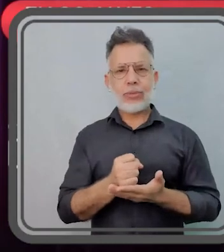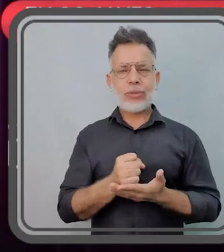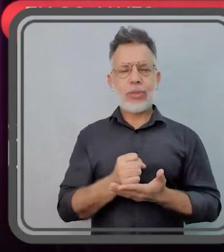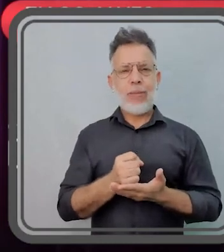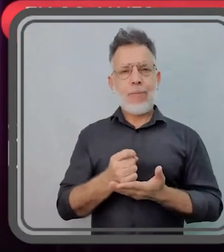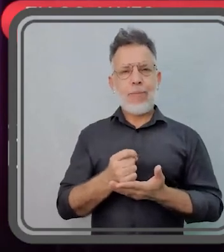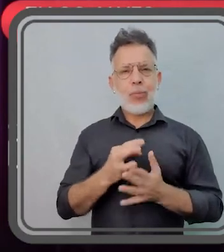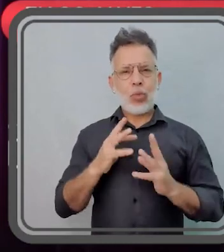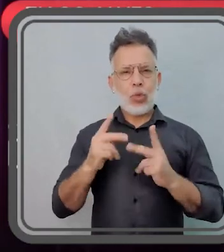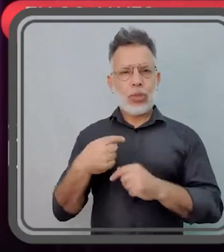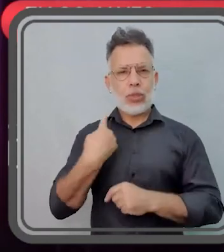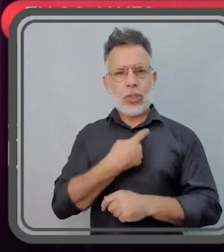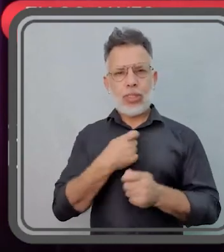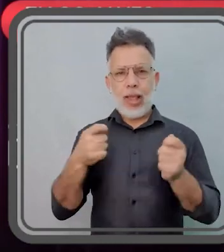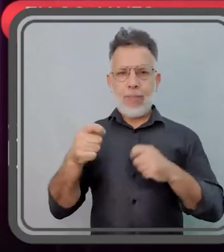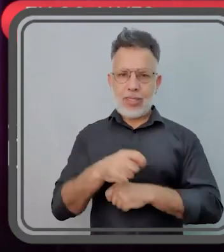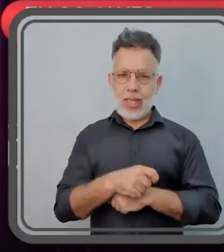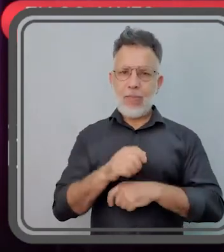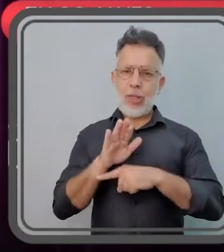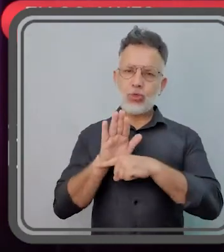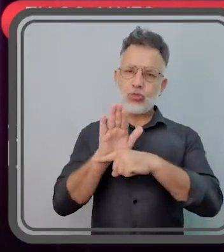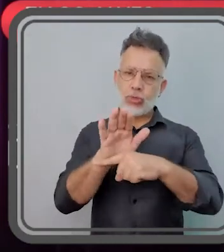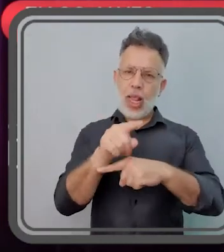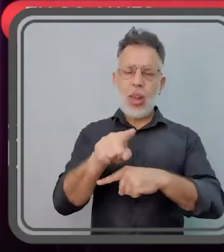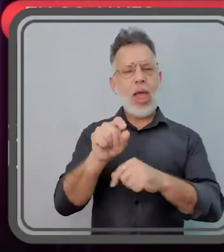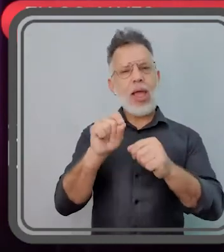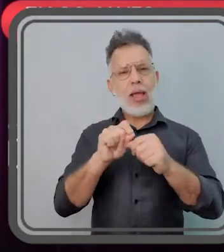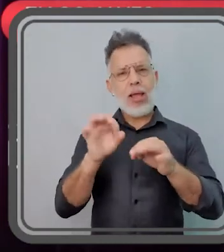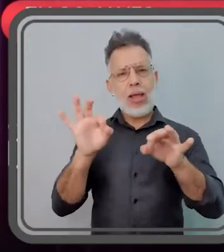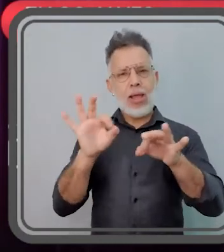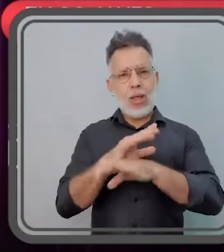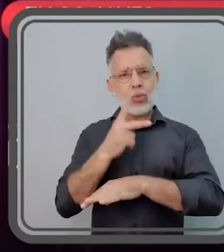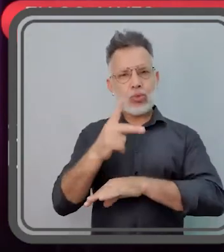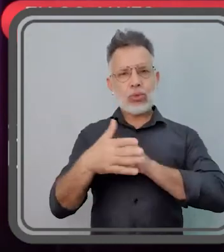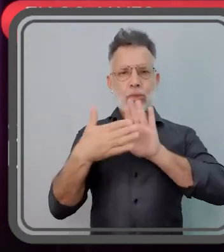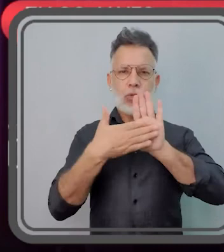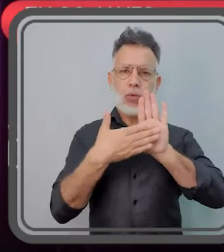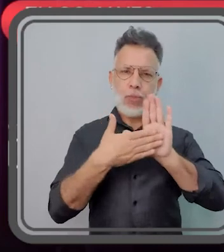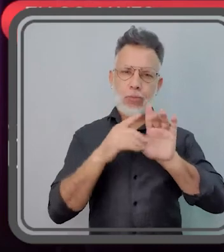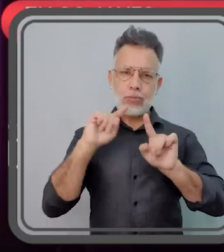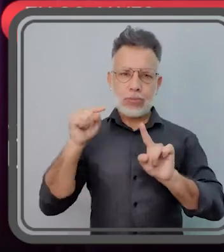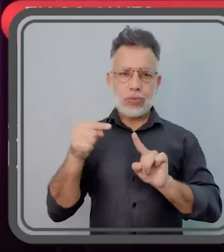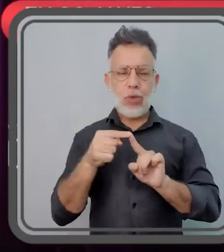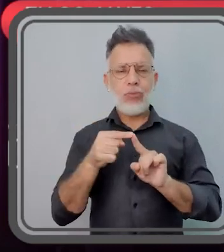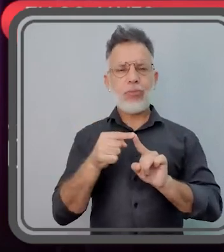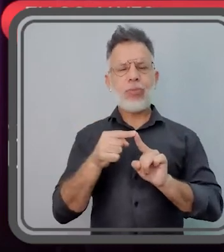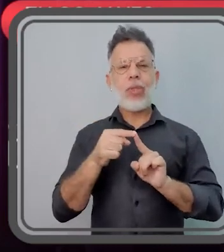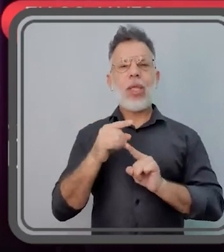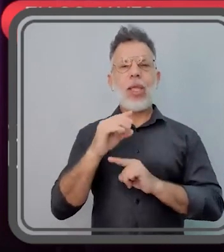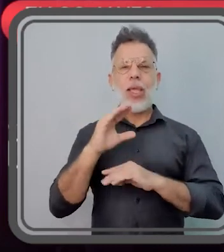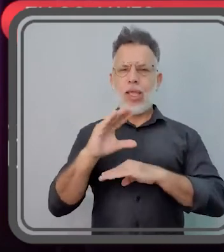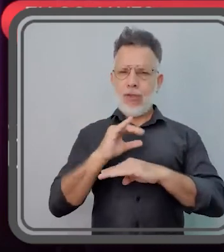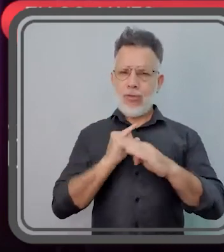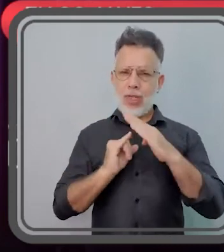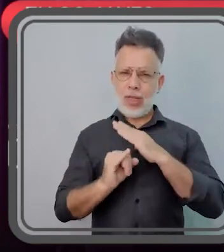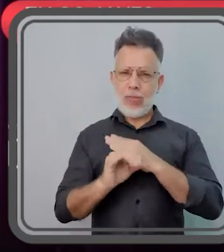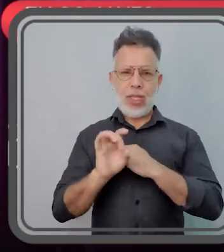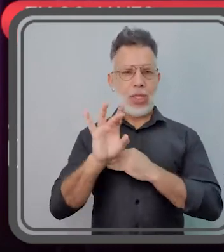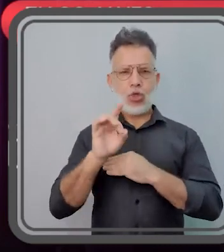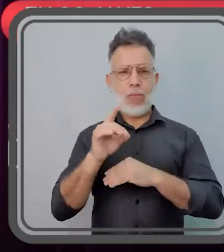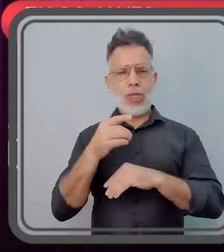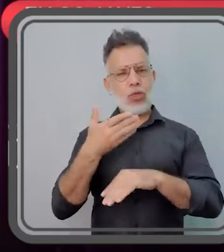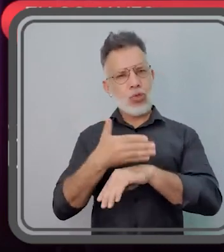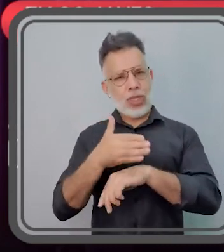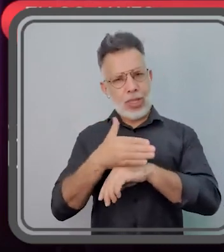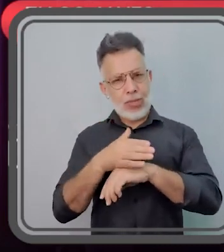nossas capacidades para ajudá-lo e realizar seu propósito. E investimento não somente no treinamento,